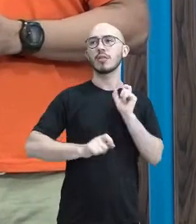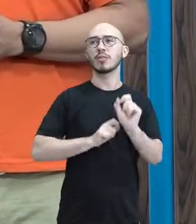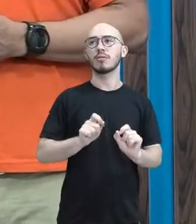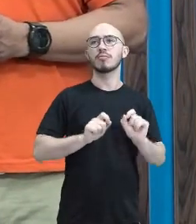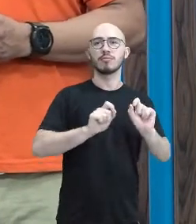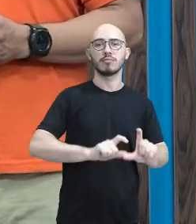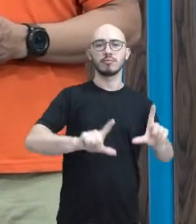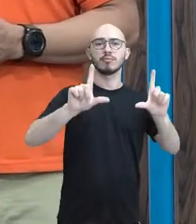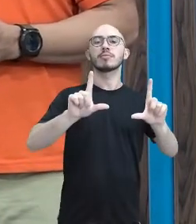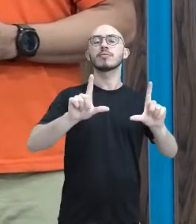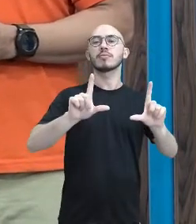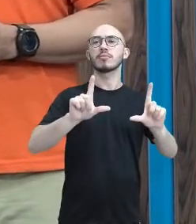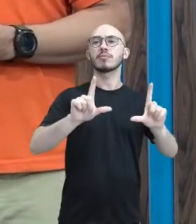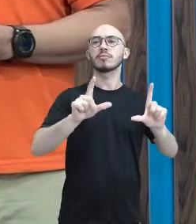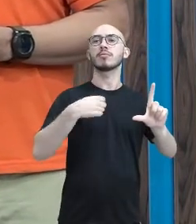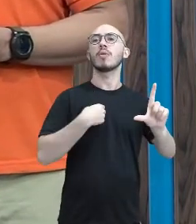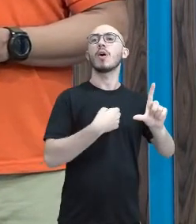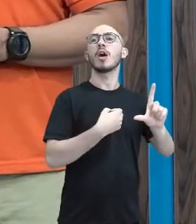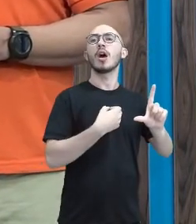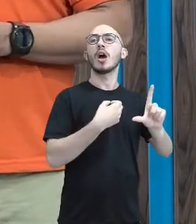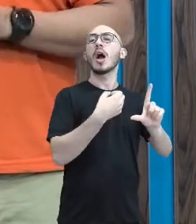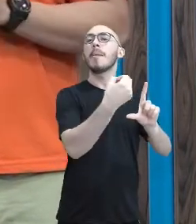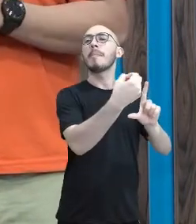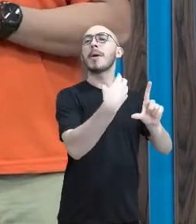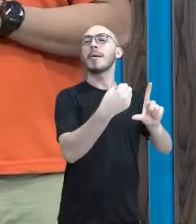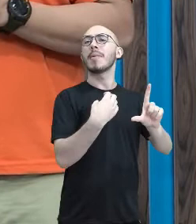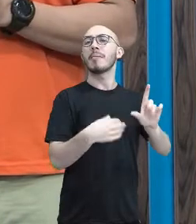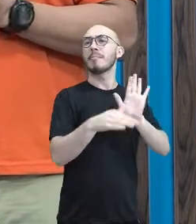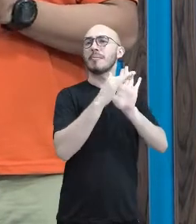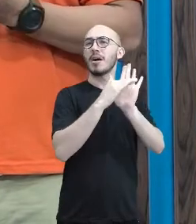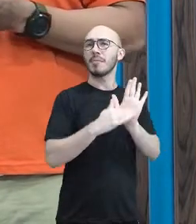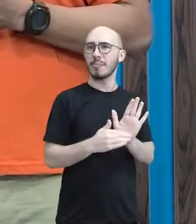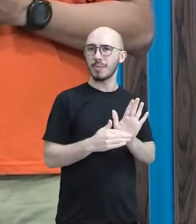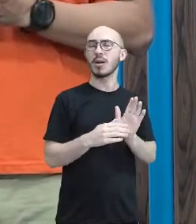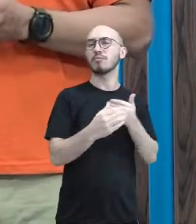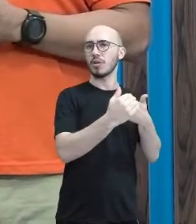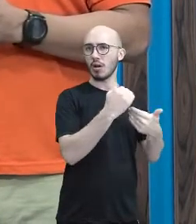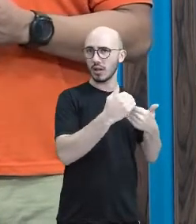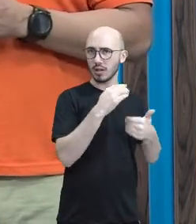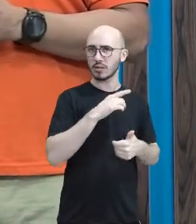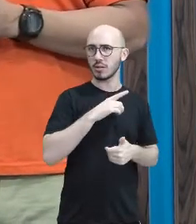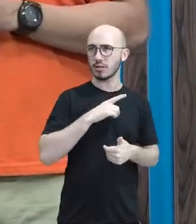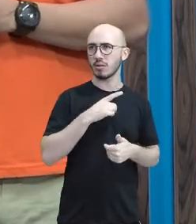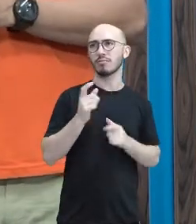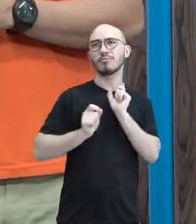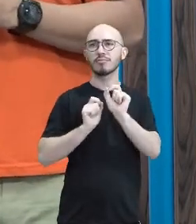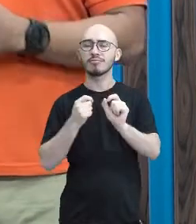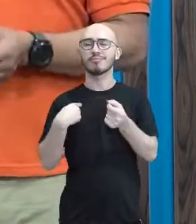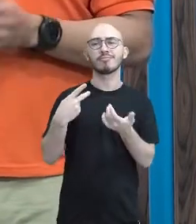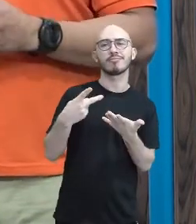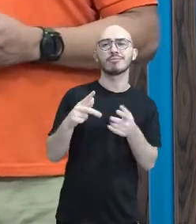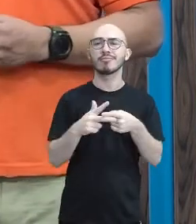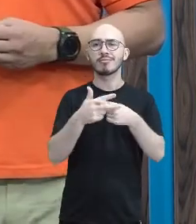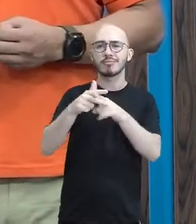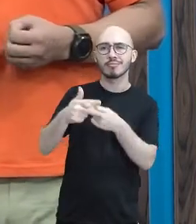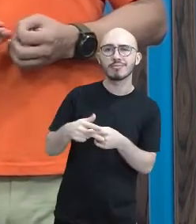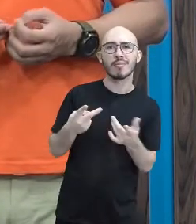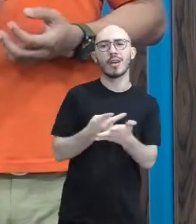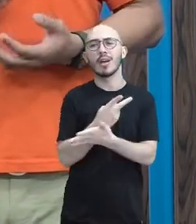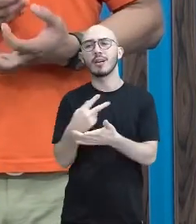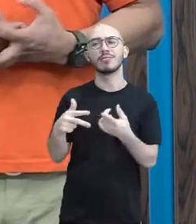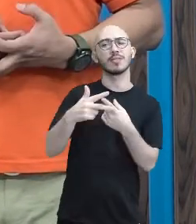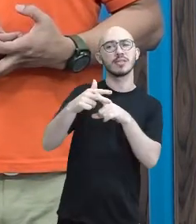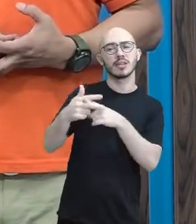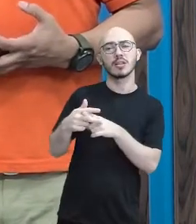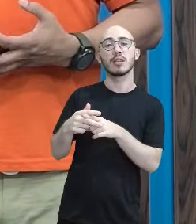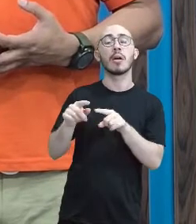e você tinha as instruções ali na telinha. Você mexia nas instruções, estava por escrito, você ia desenrolando, errando e fazendo de novo, etc.